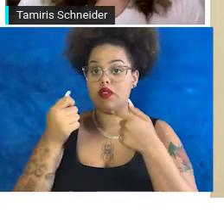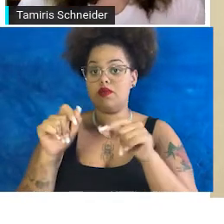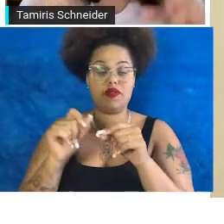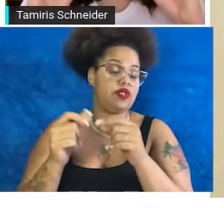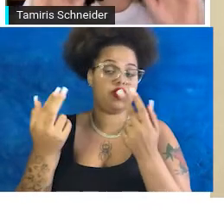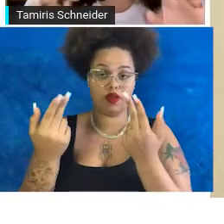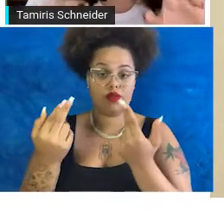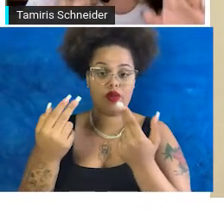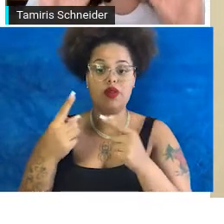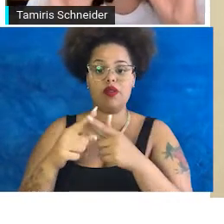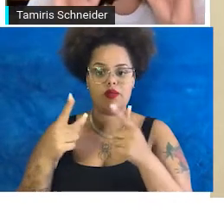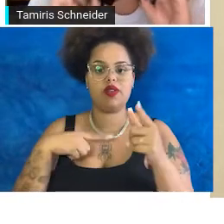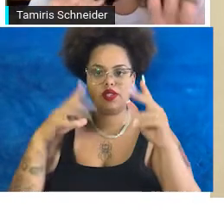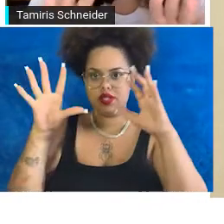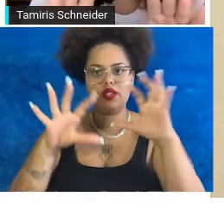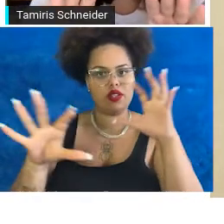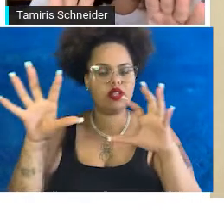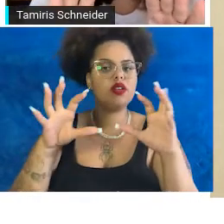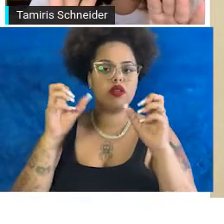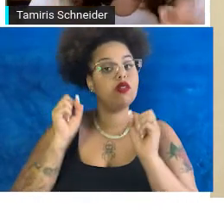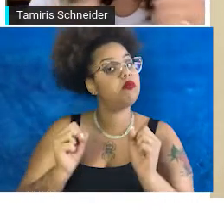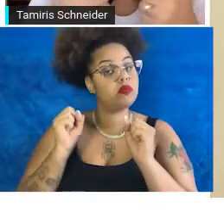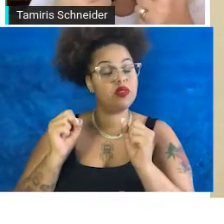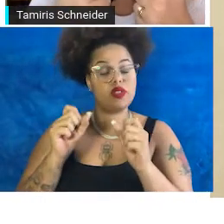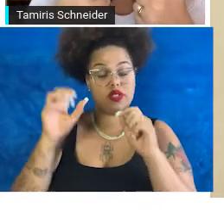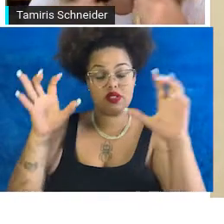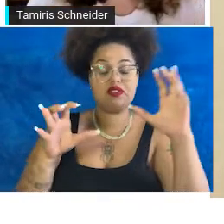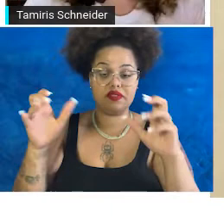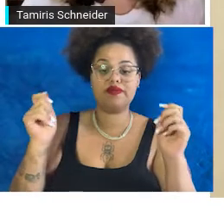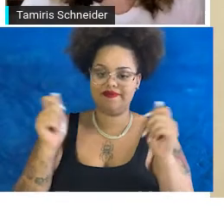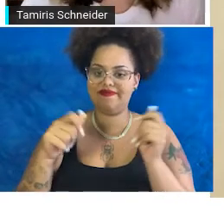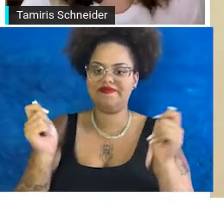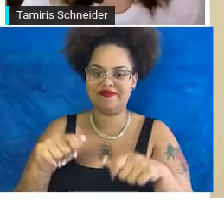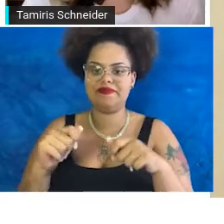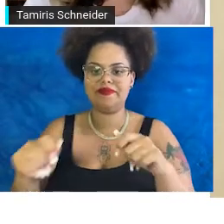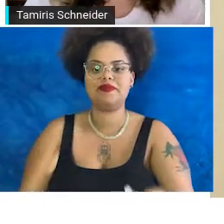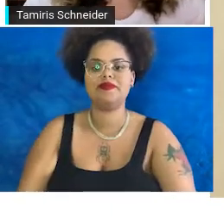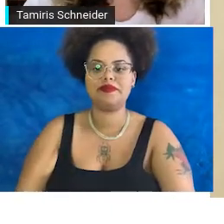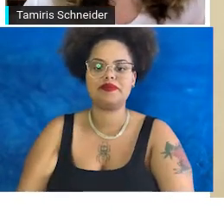igual, mas tá aqui. Pode fazer desse jeito aqui, ó, funciona.